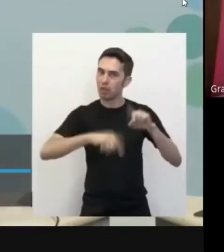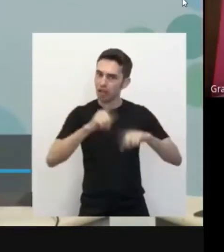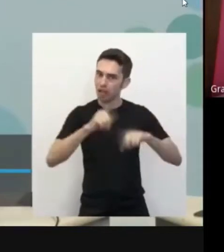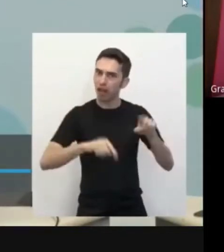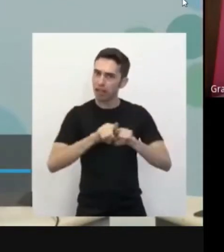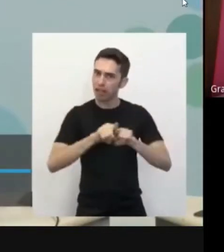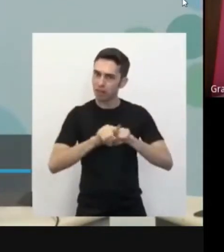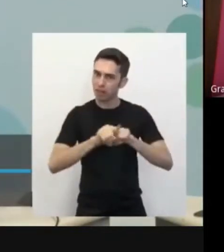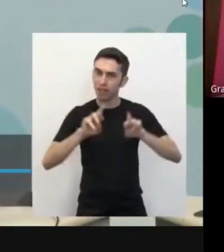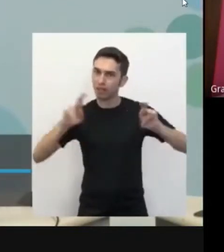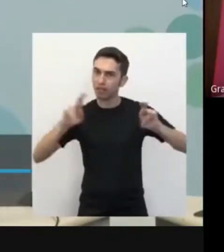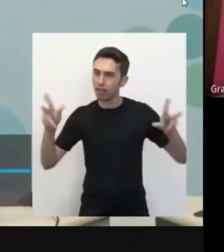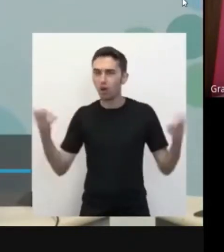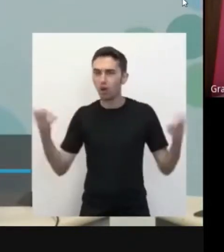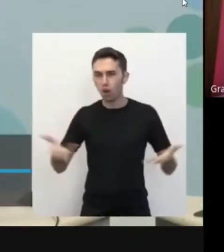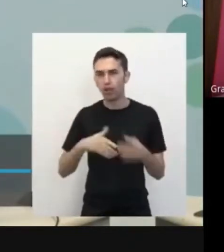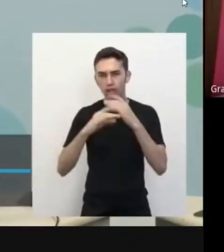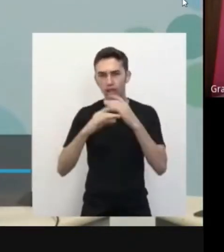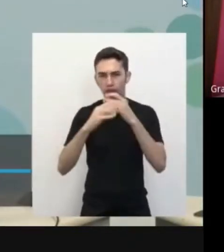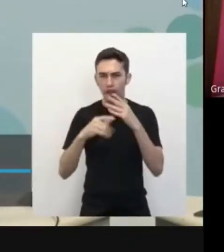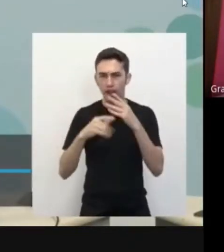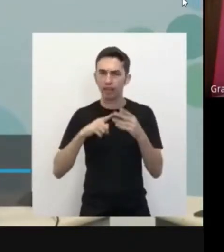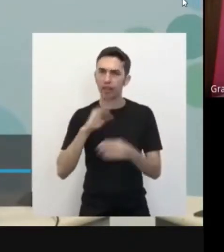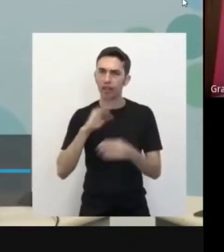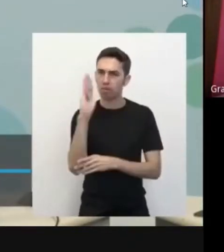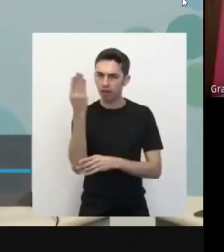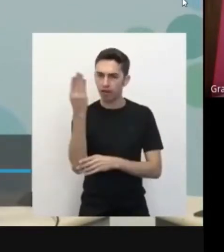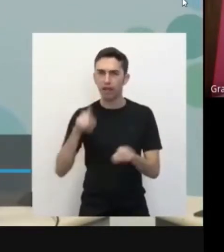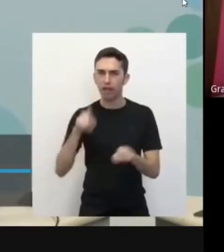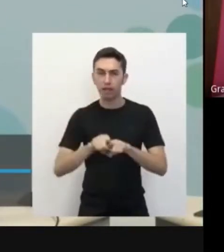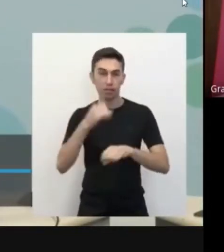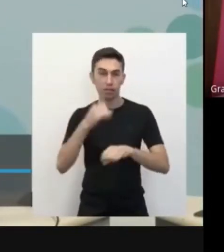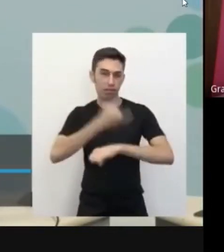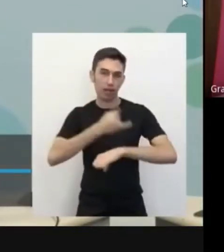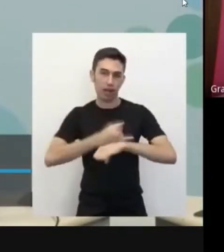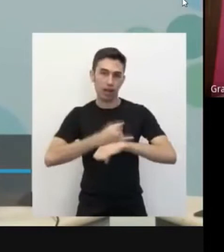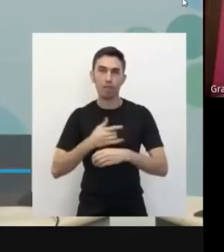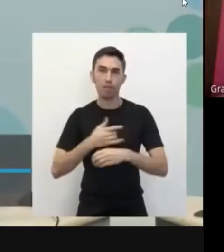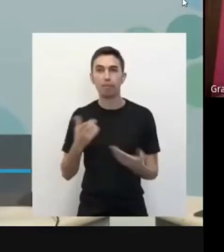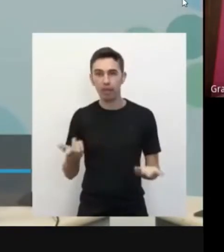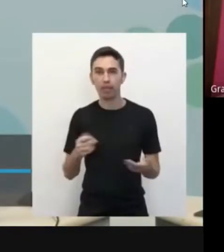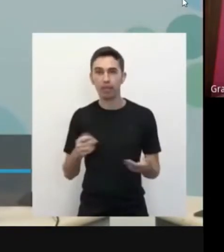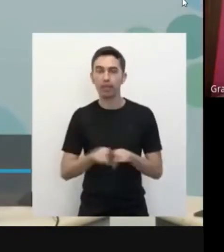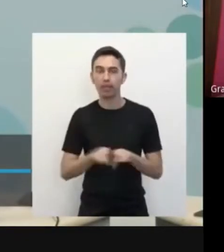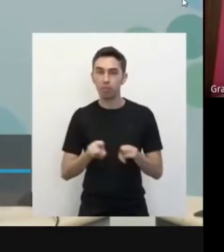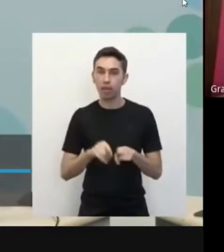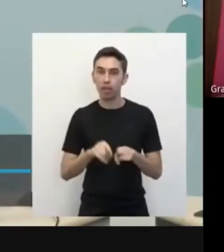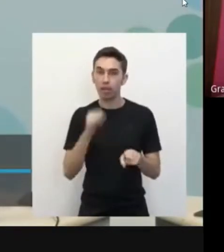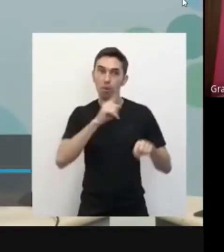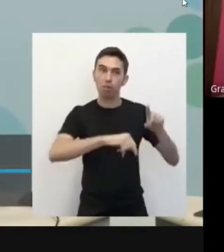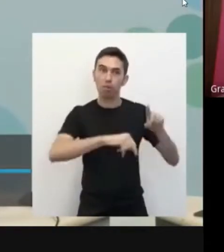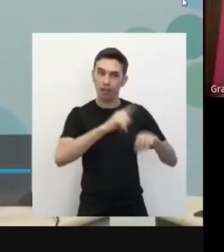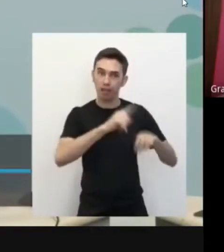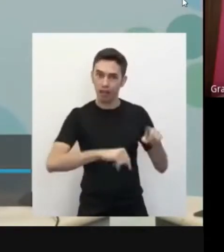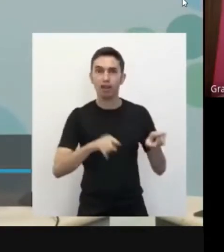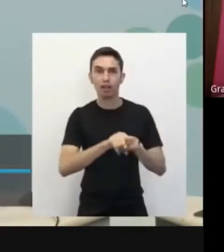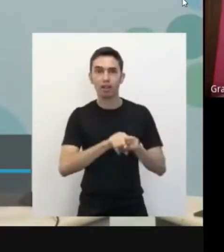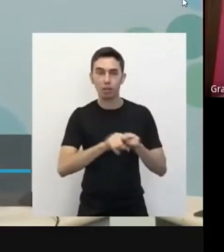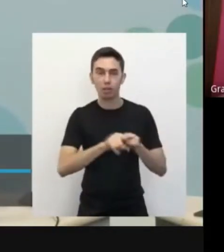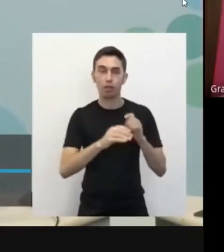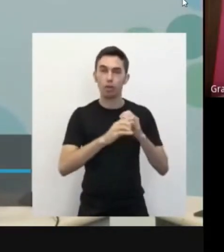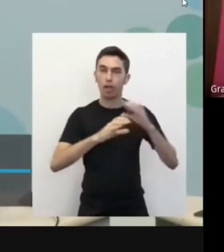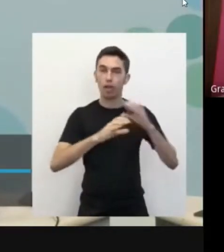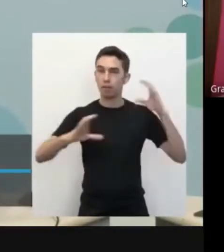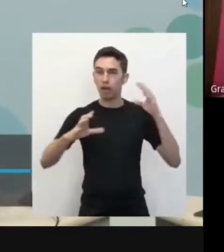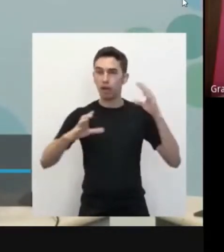a gente já encontra flautas de madeira, flautas de metal. E sim, como estávamos falando do material, tudo isso, o tamanho,